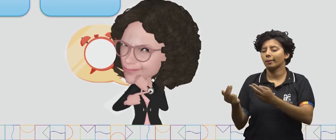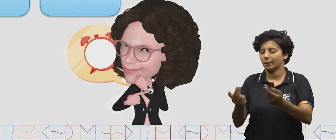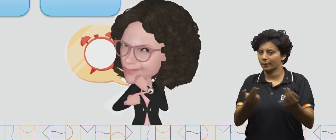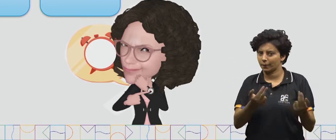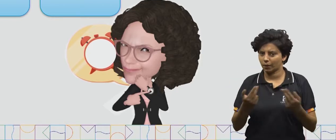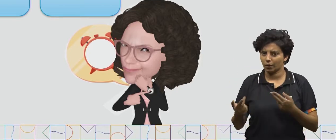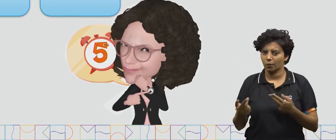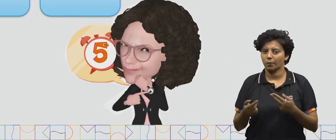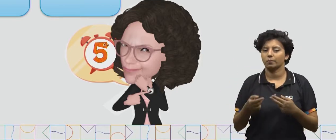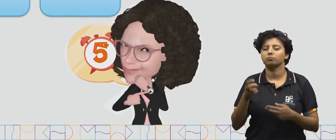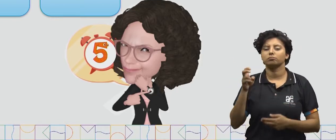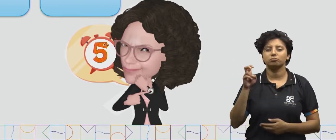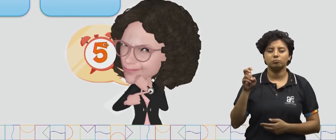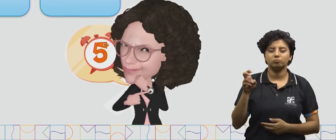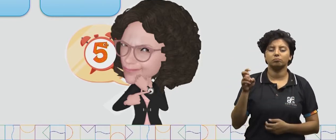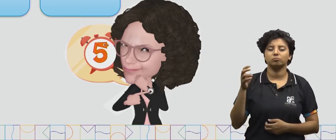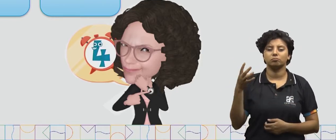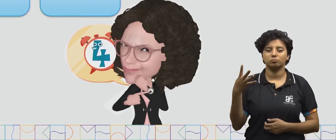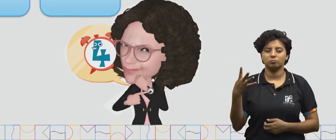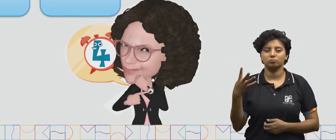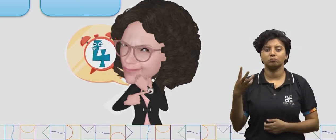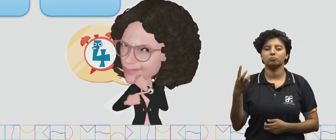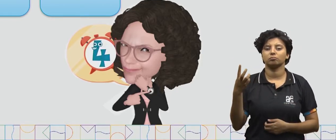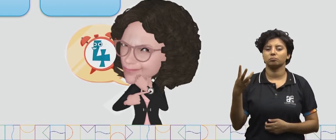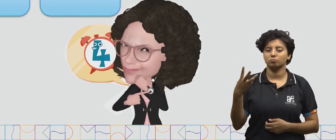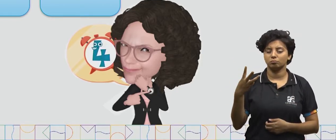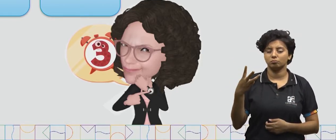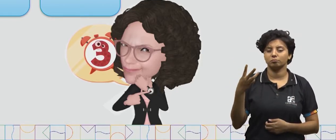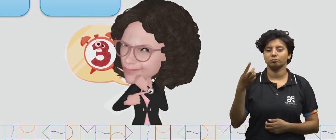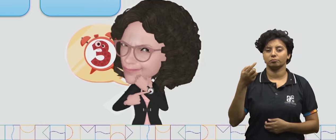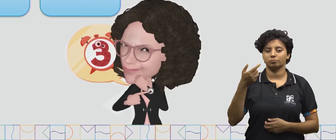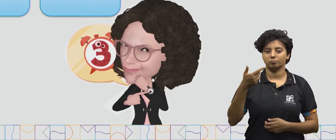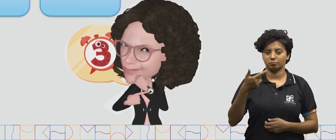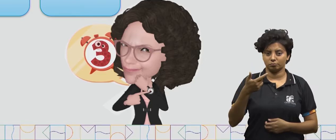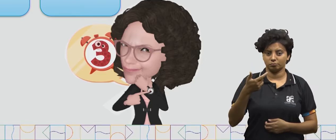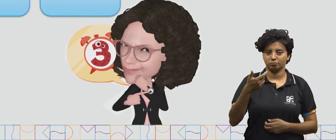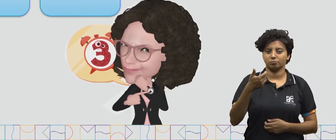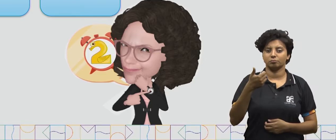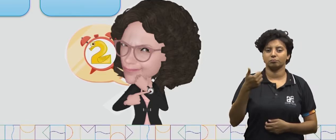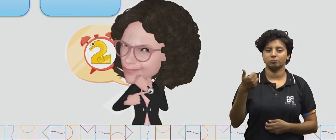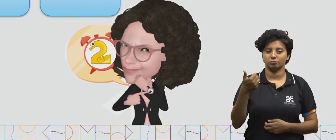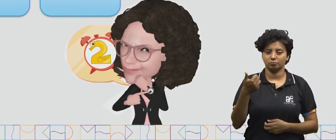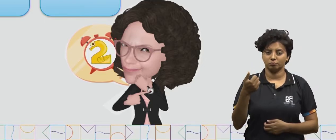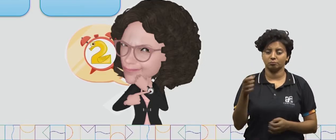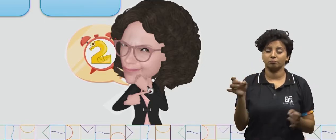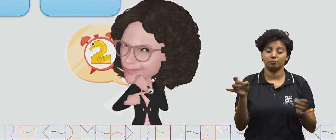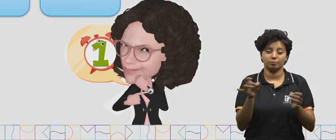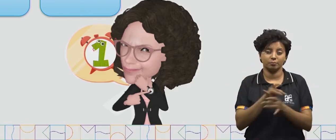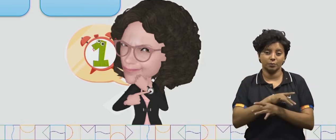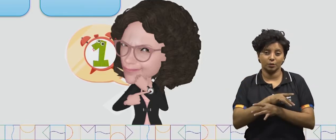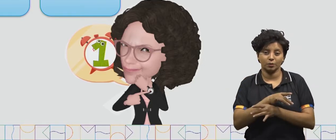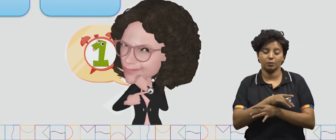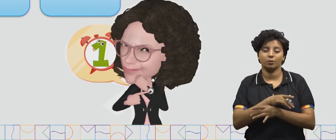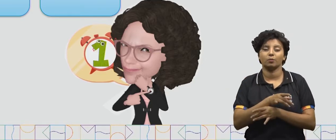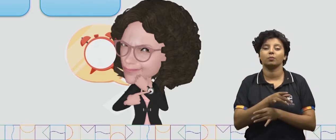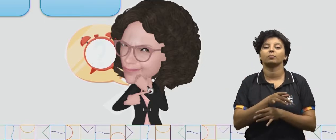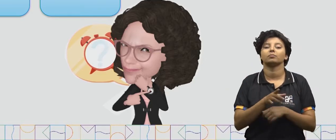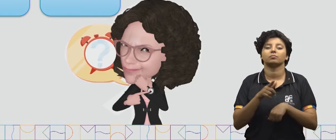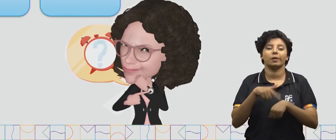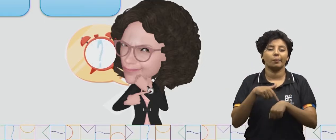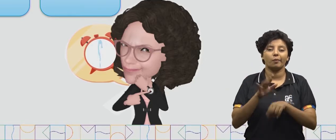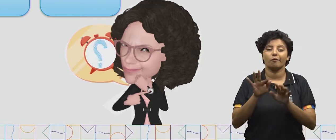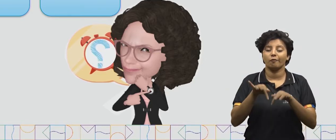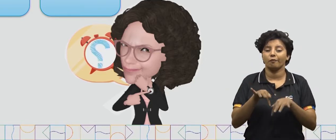pensar. 5, 4, 3, 2, 1.